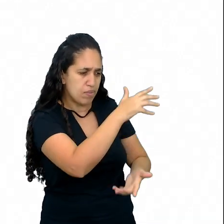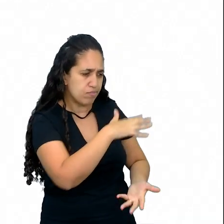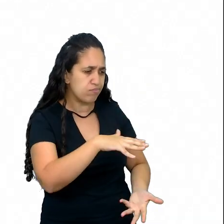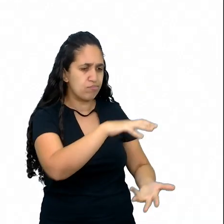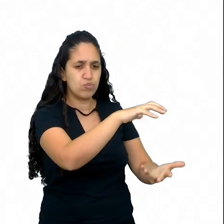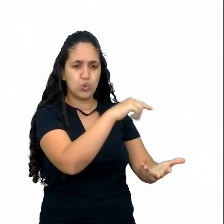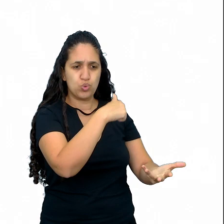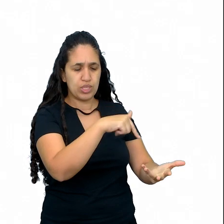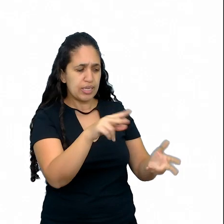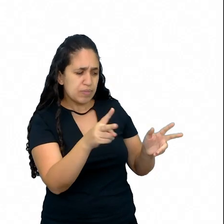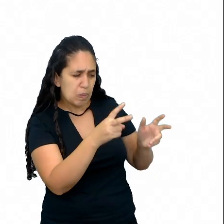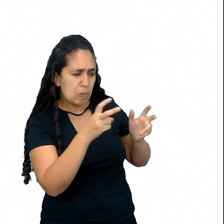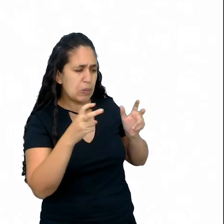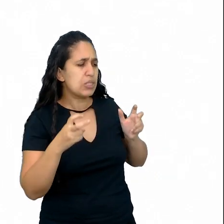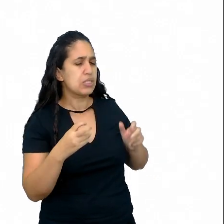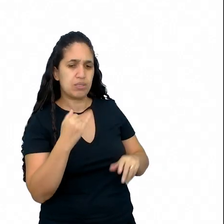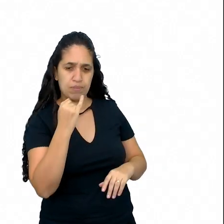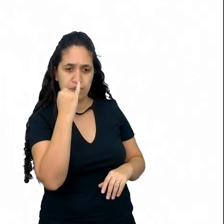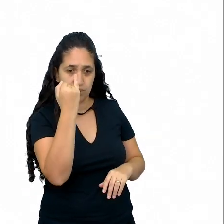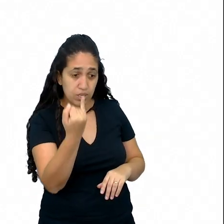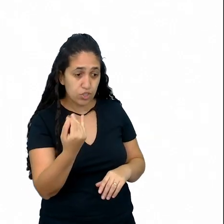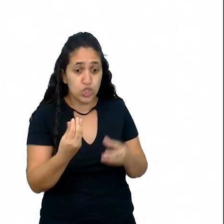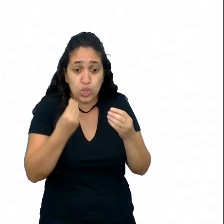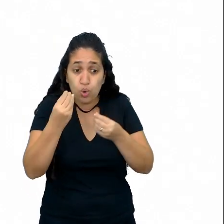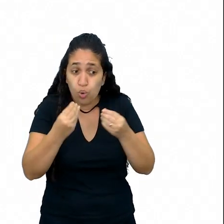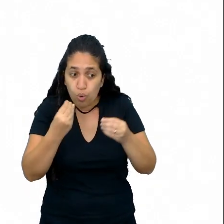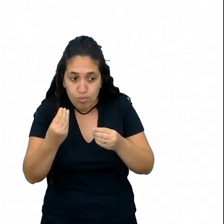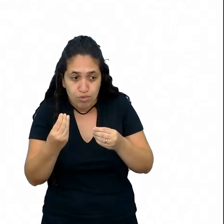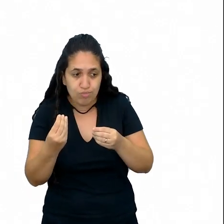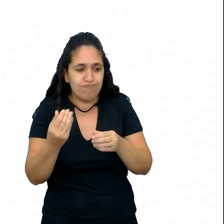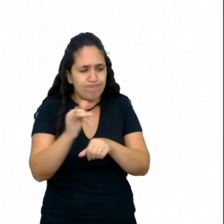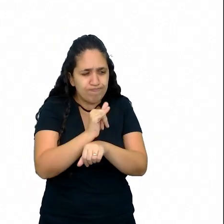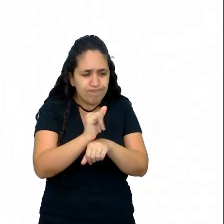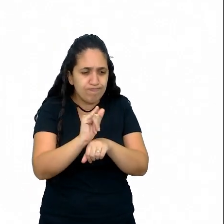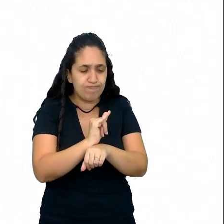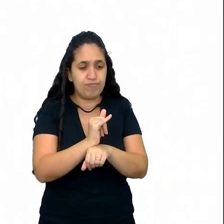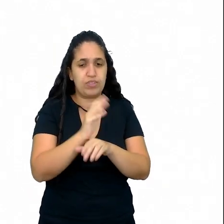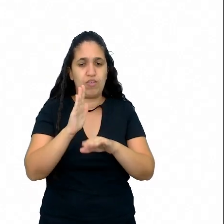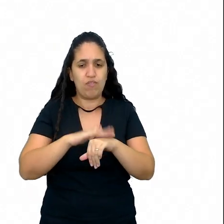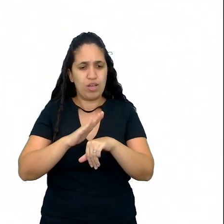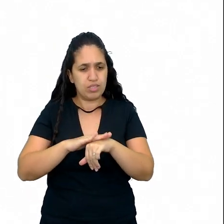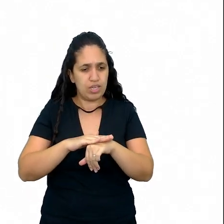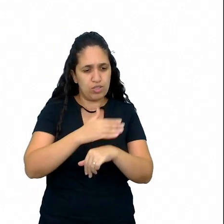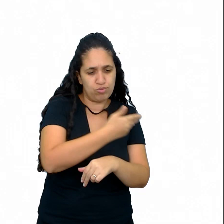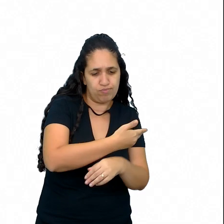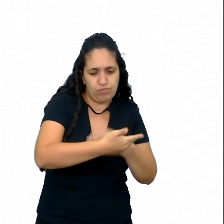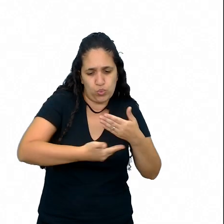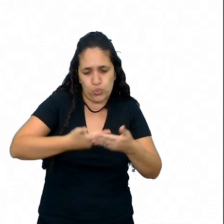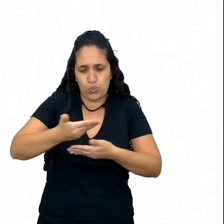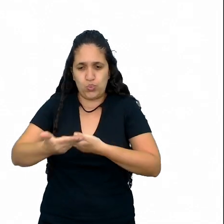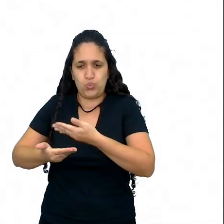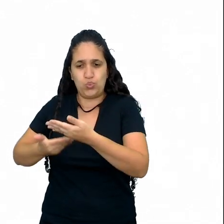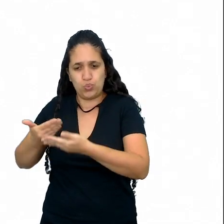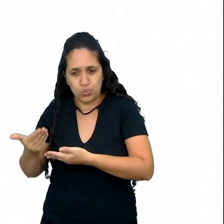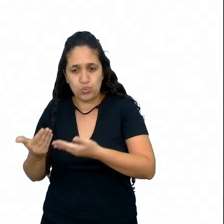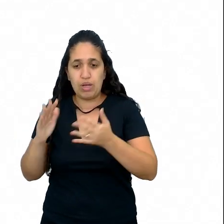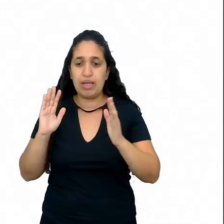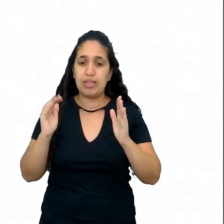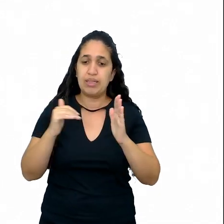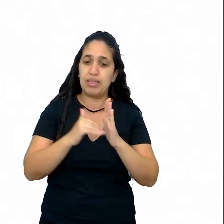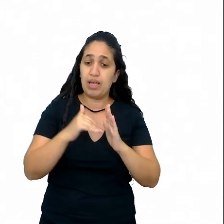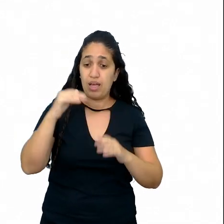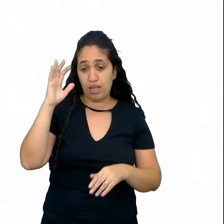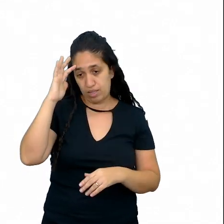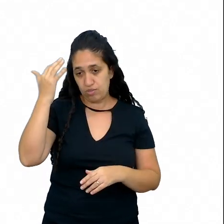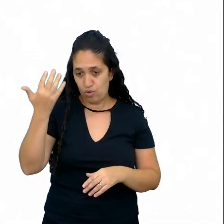significativos, determinando como abordá-los, então agindo de forma colaborativa em busca de soluções. Tá, então esse